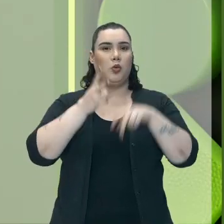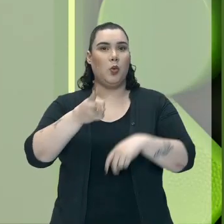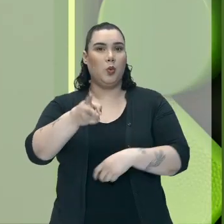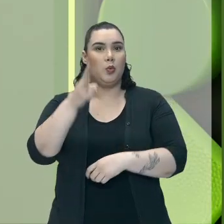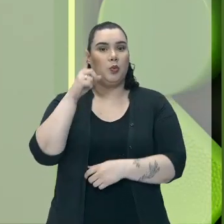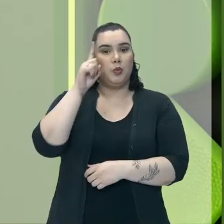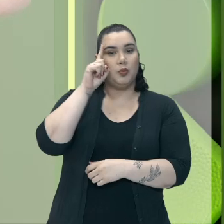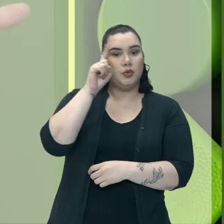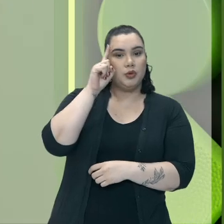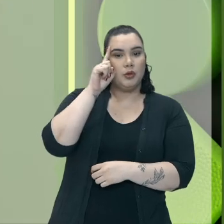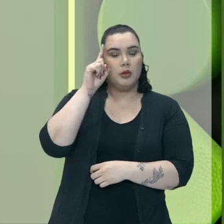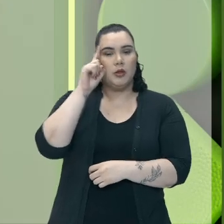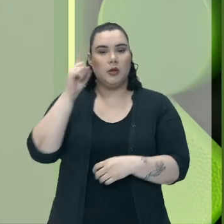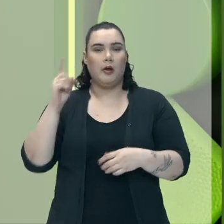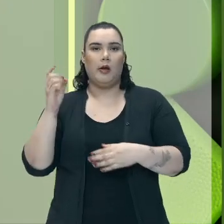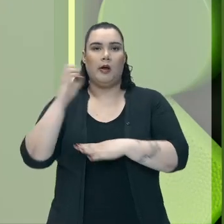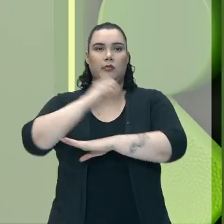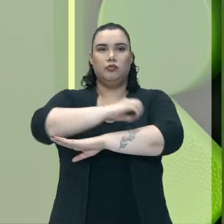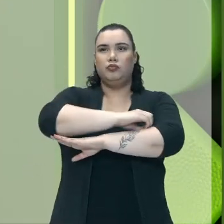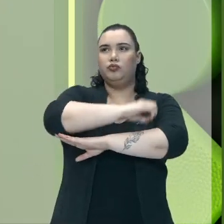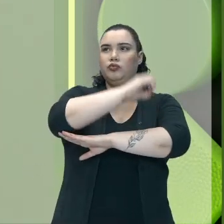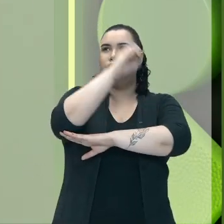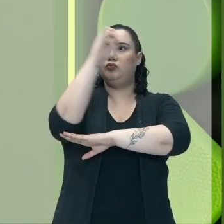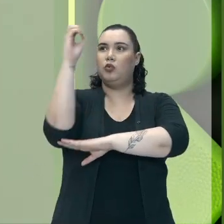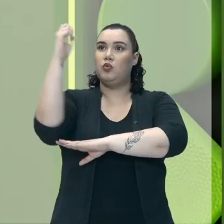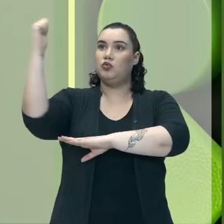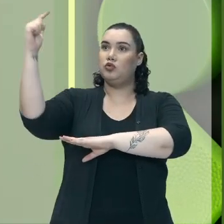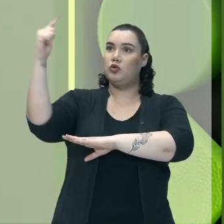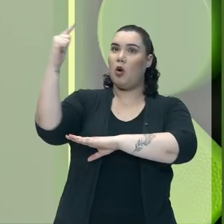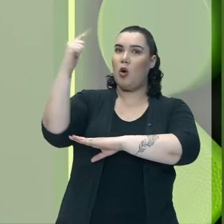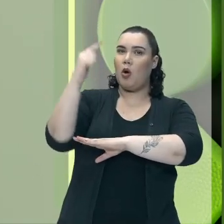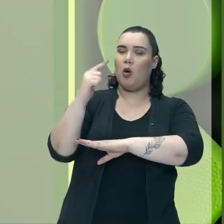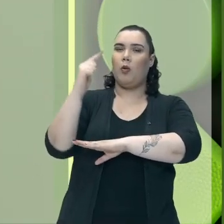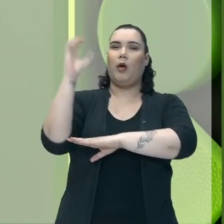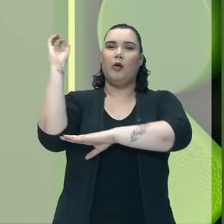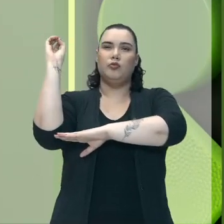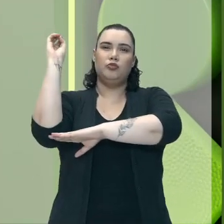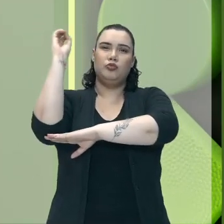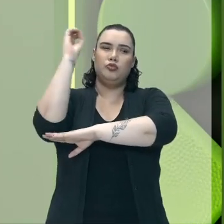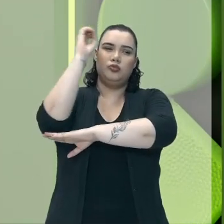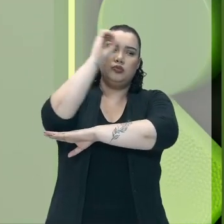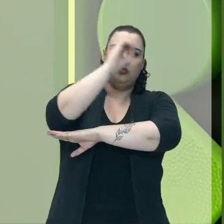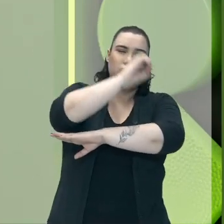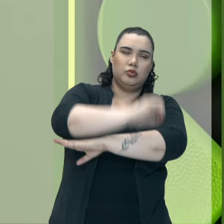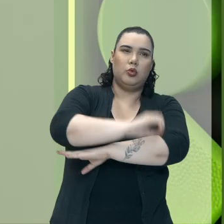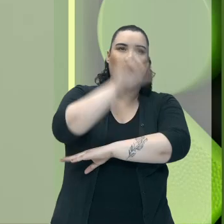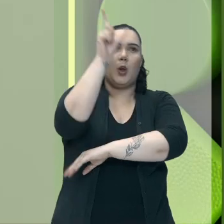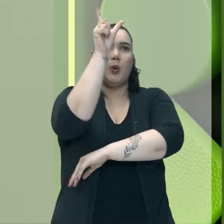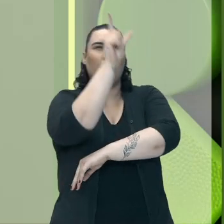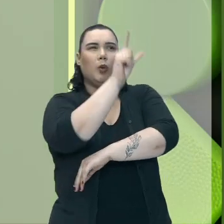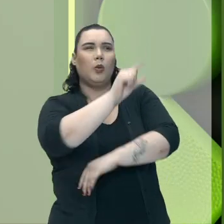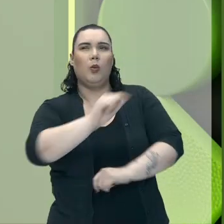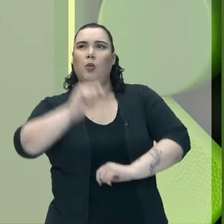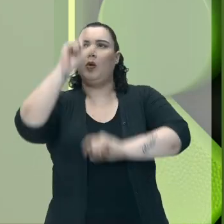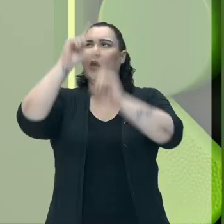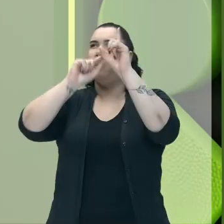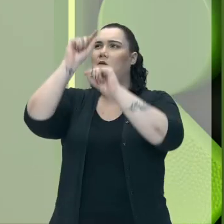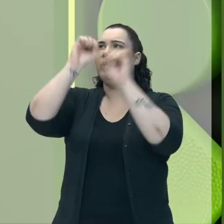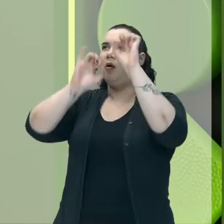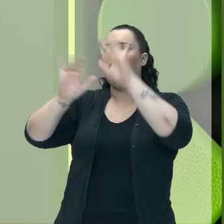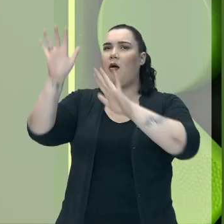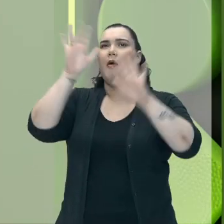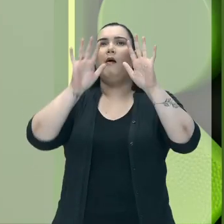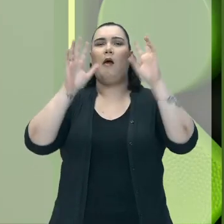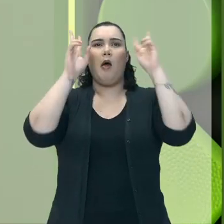dias, né? Durante o dia o Sol, durante a noite a Lua e as estrelas, né? A própria